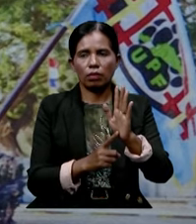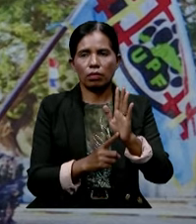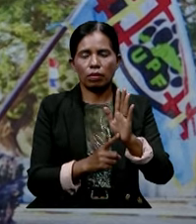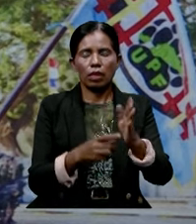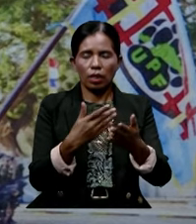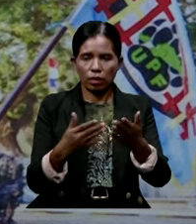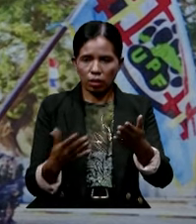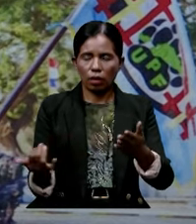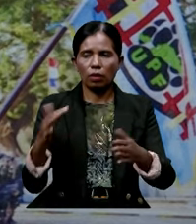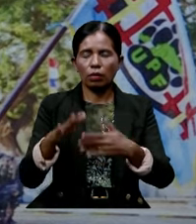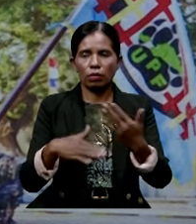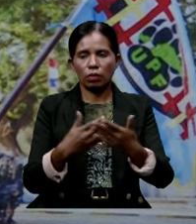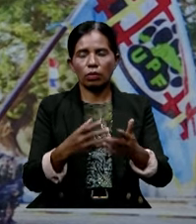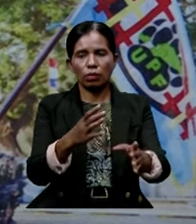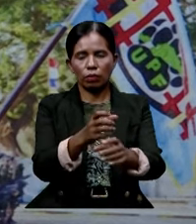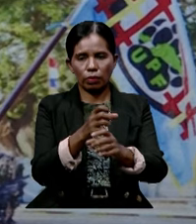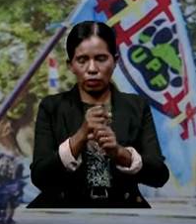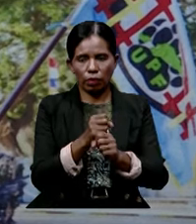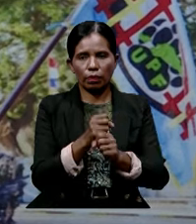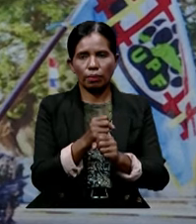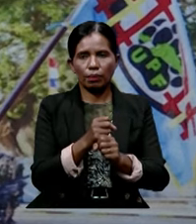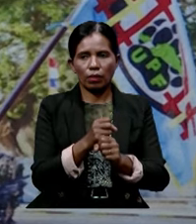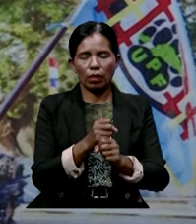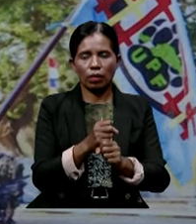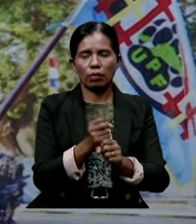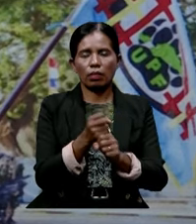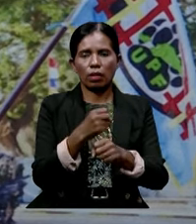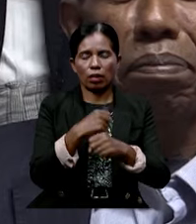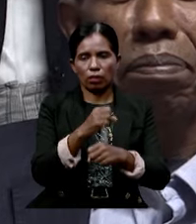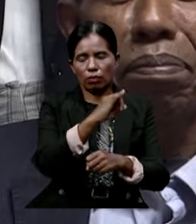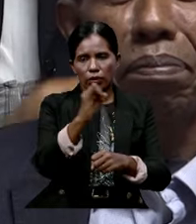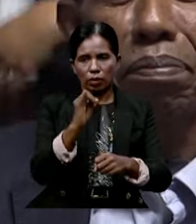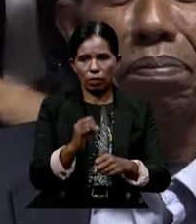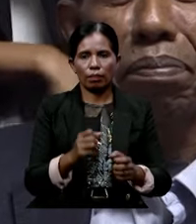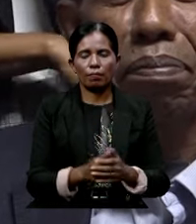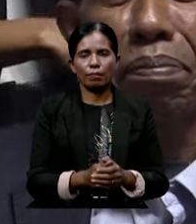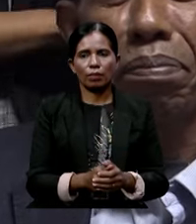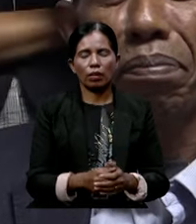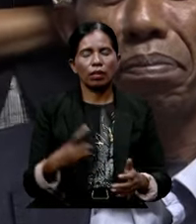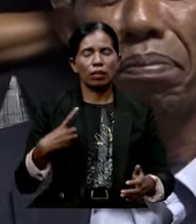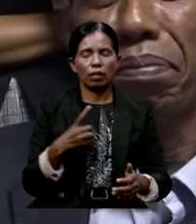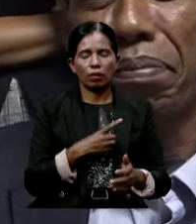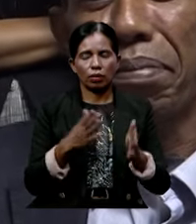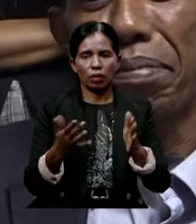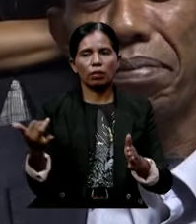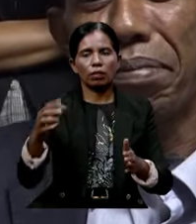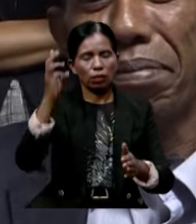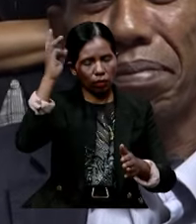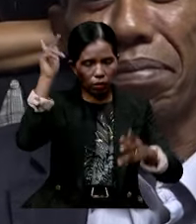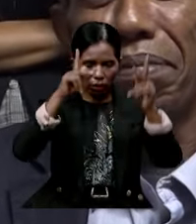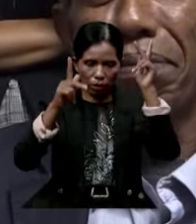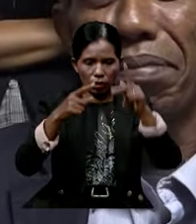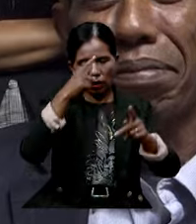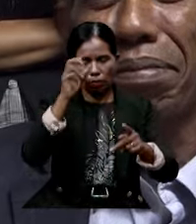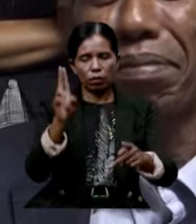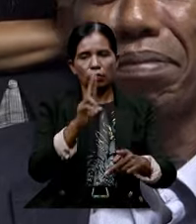sansira nene era colha ka ihana parte investigação nia lima e parte selo deputado sira mais preocupa ho caso refere tamba